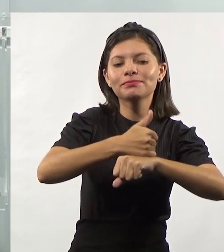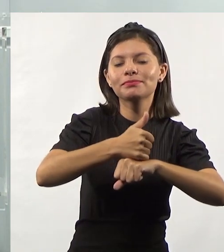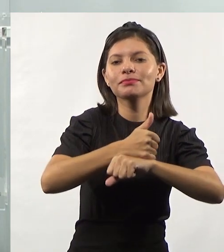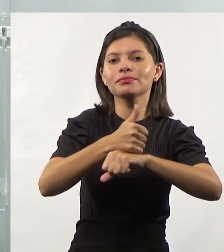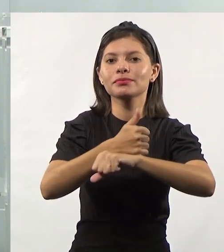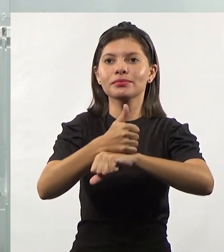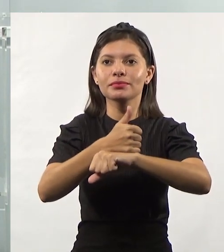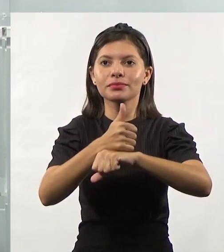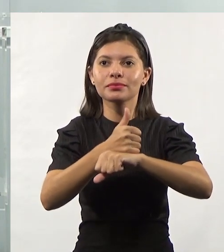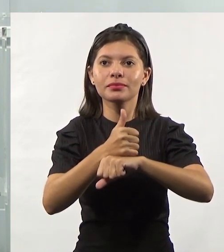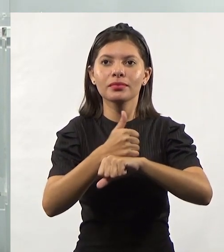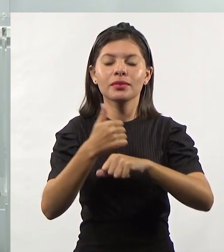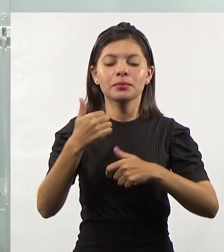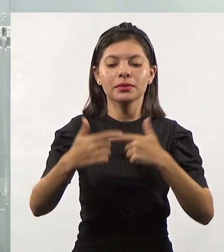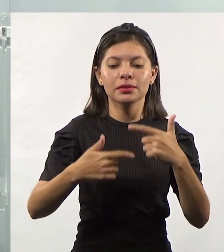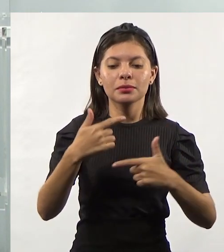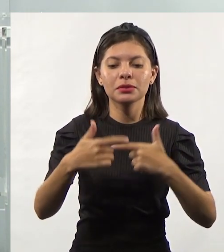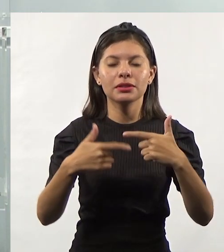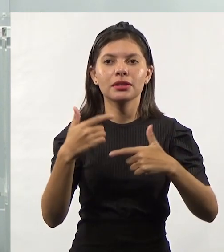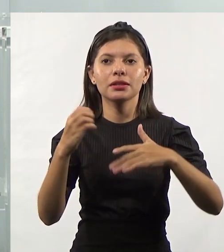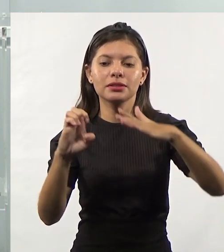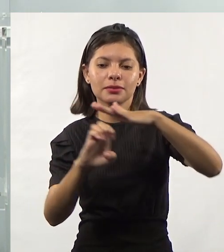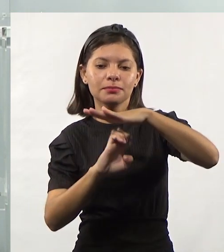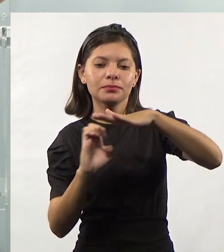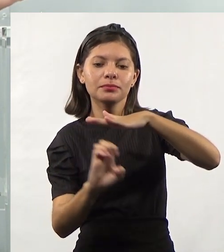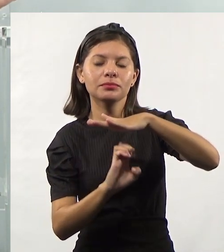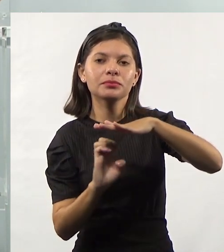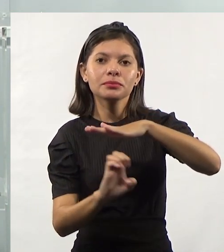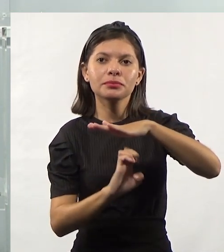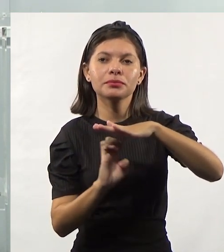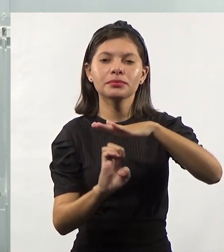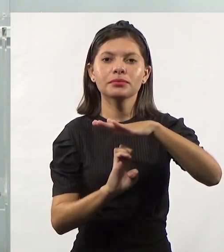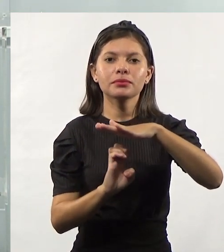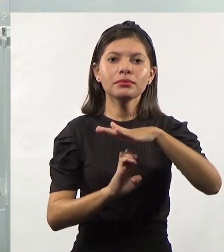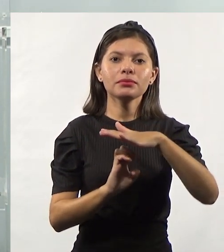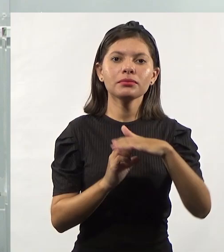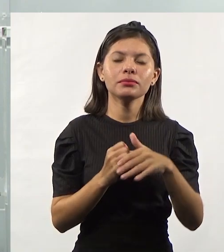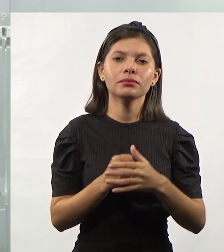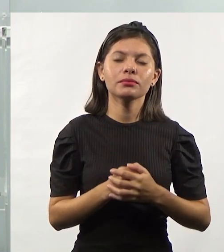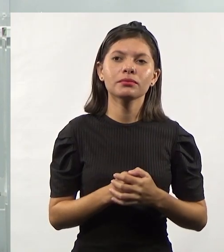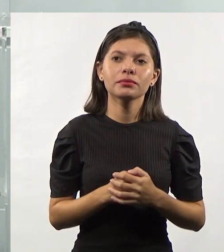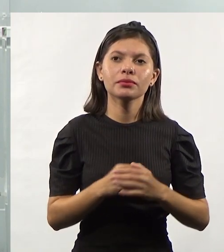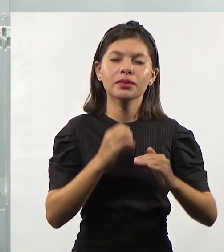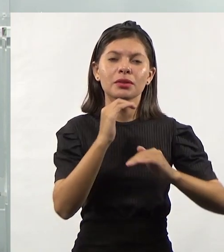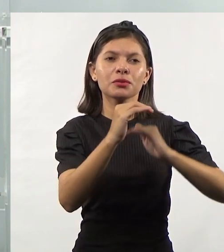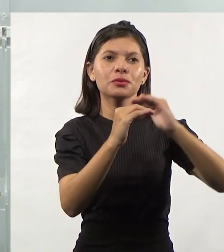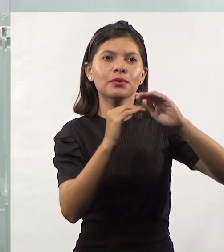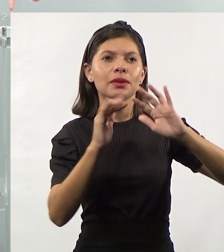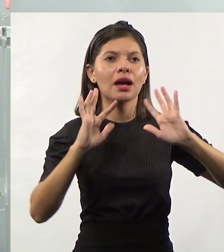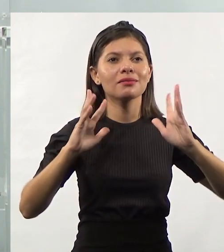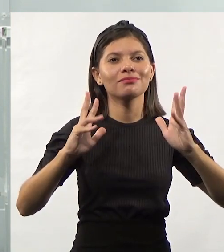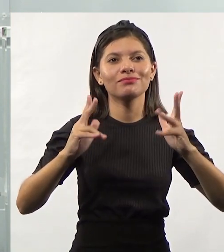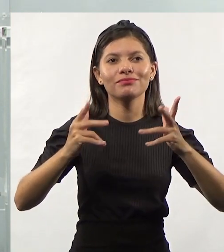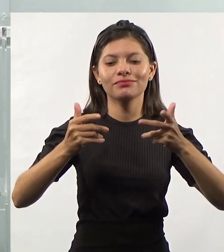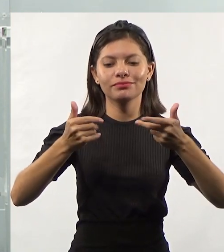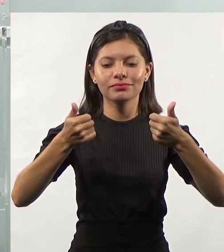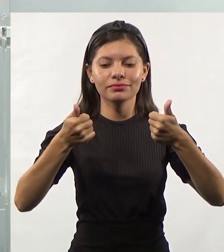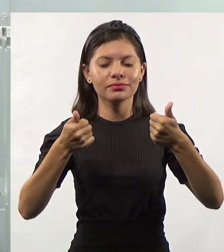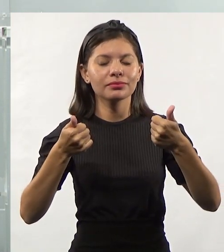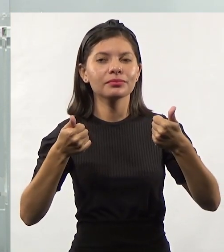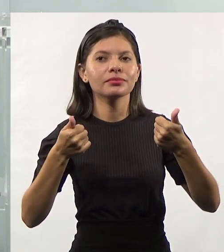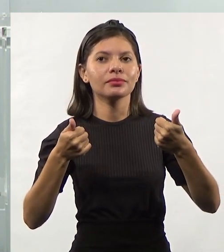para trabalharem nessa organização, desenvolvendo nelas, né, as capacidades,